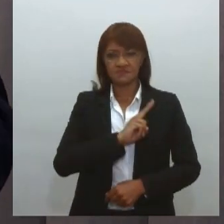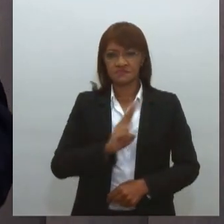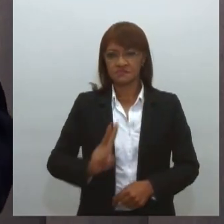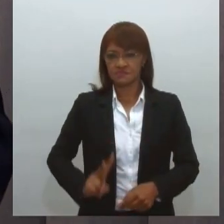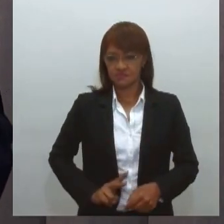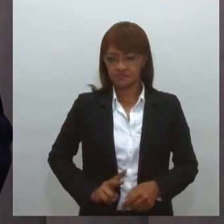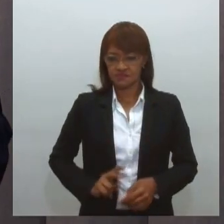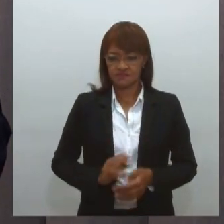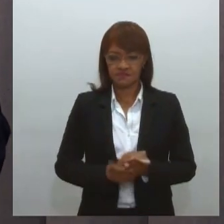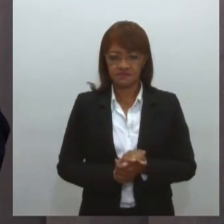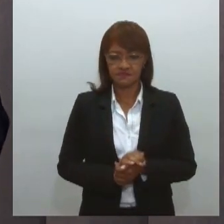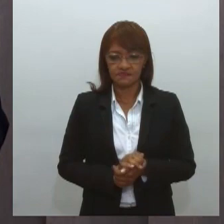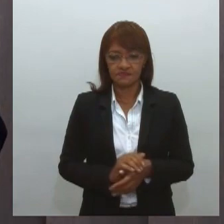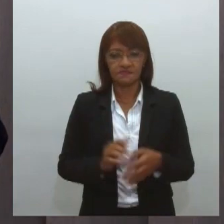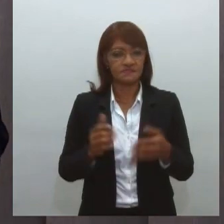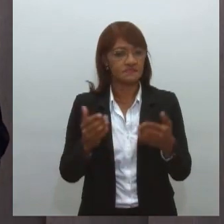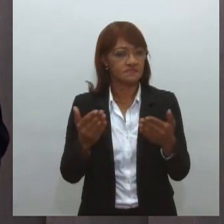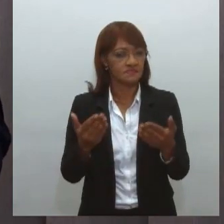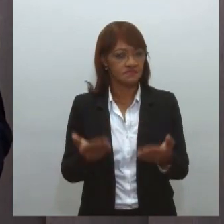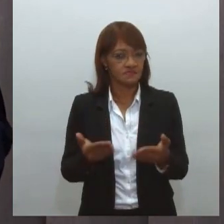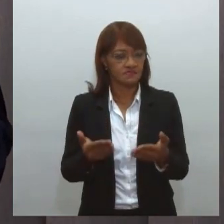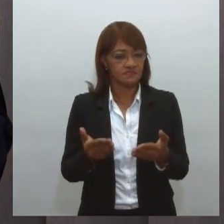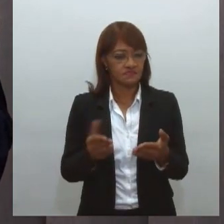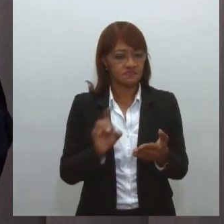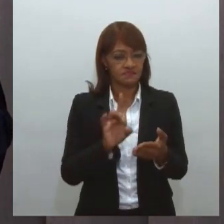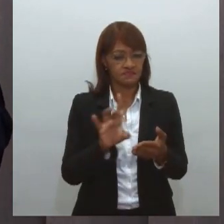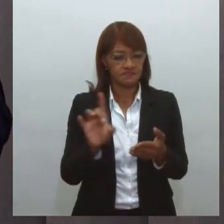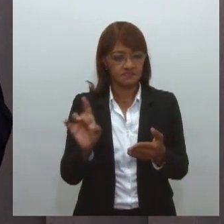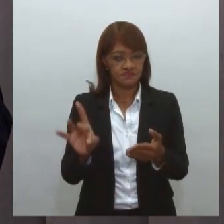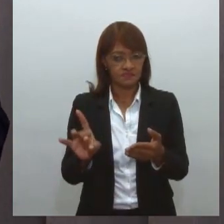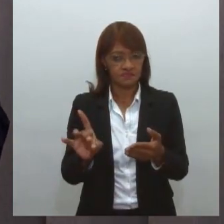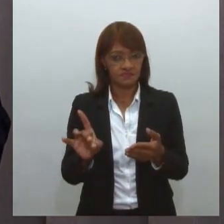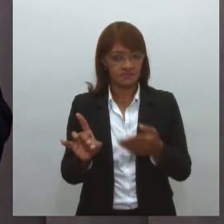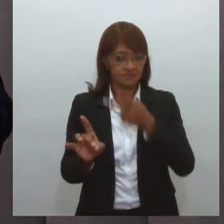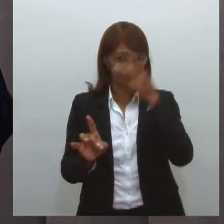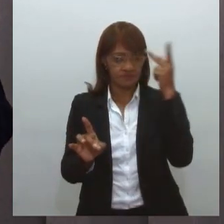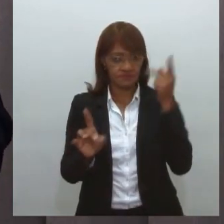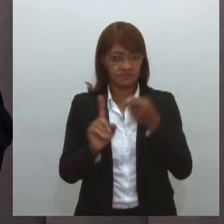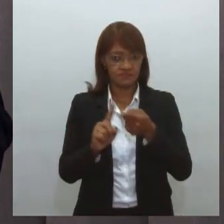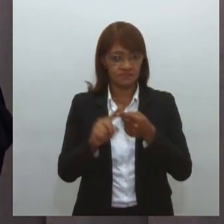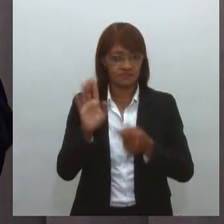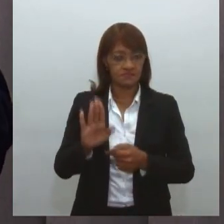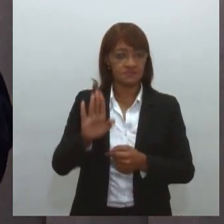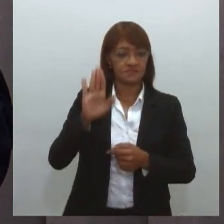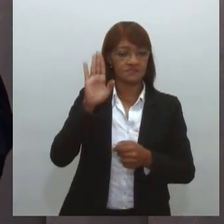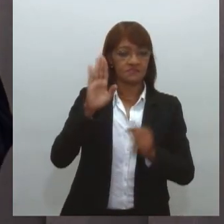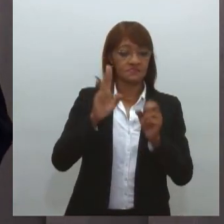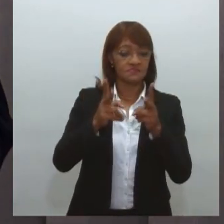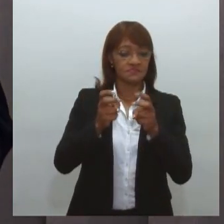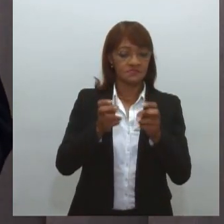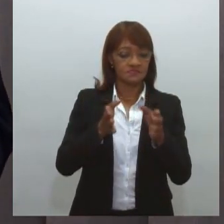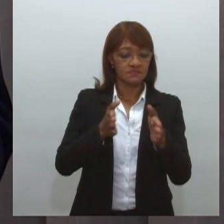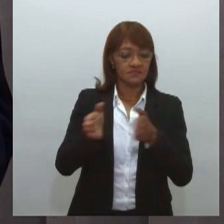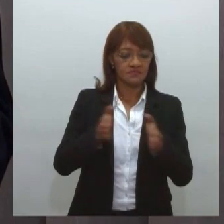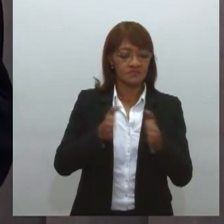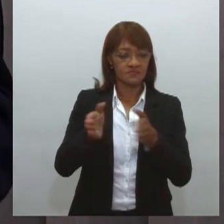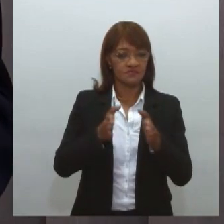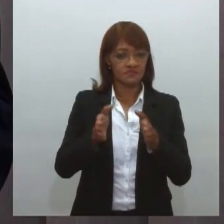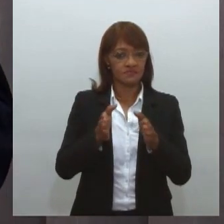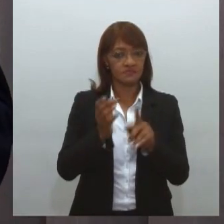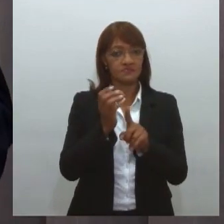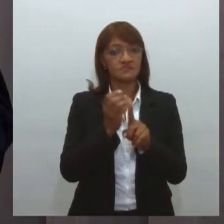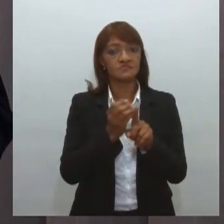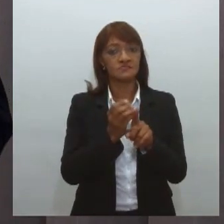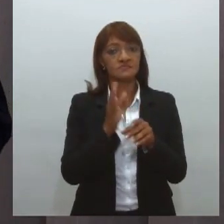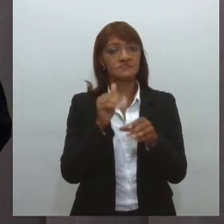os eleitores quanto os candidatos devem estar atentos aos prazos do calendário eleitoral. Como